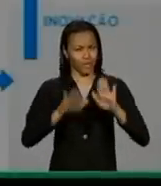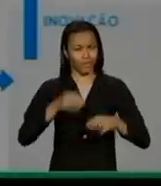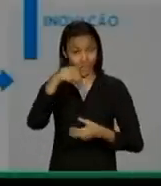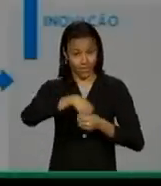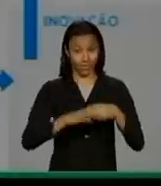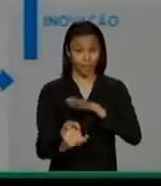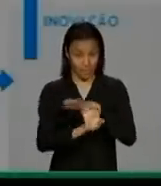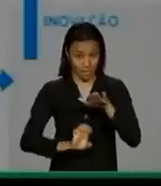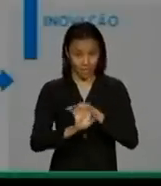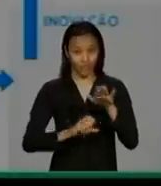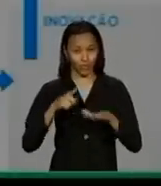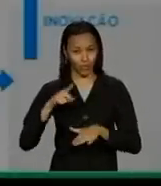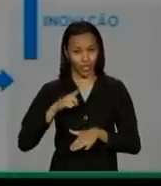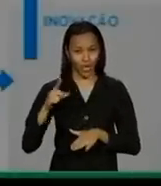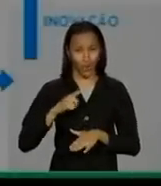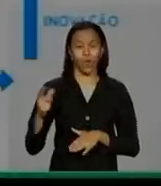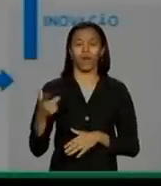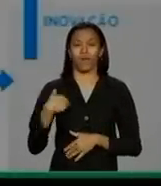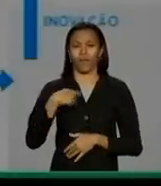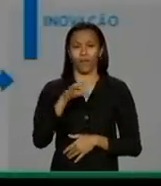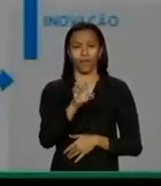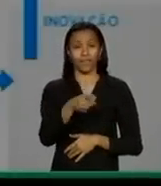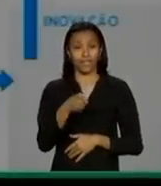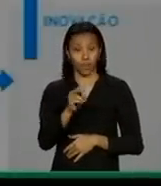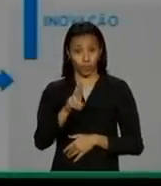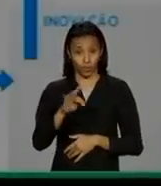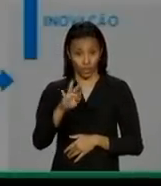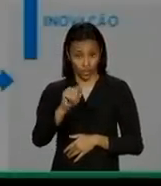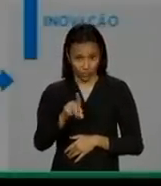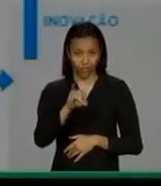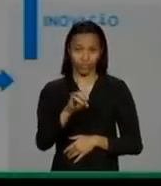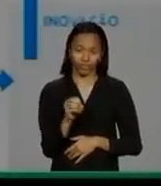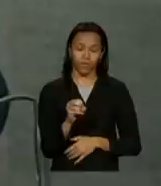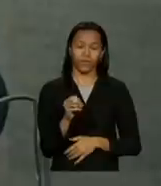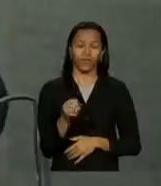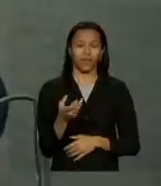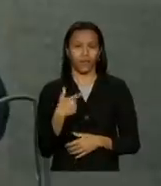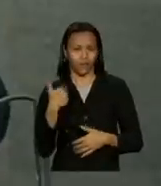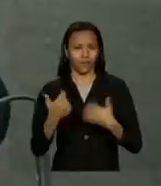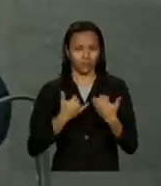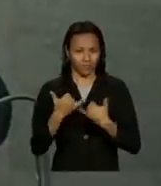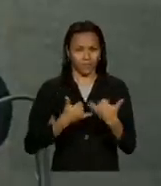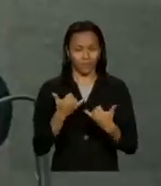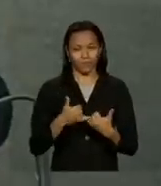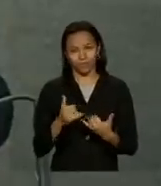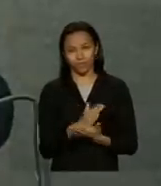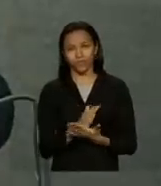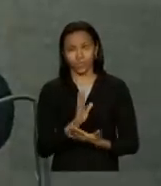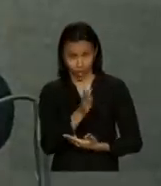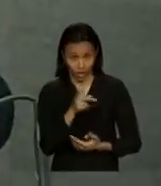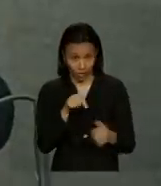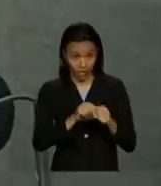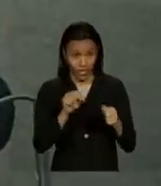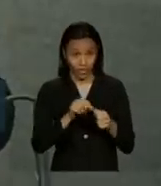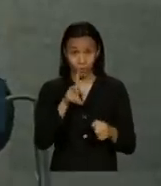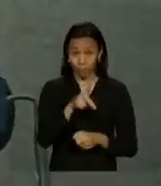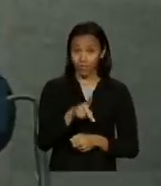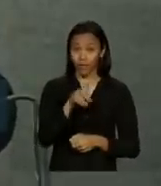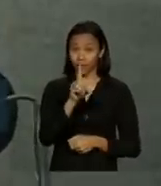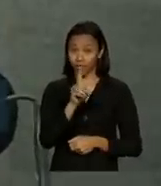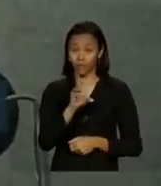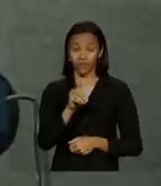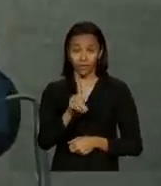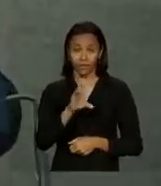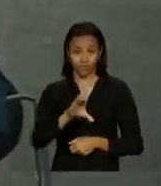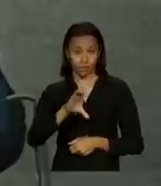tenho executivo um projeto novo complexo etc eu eu já fizeste o PDCA desse projeto